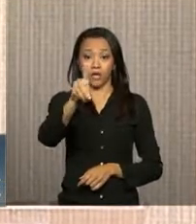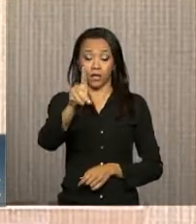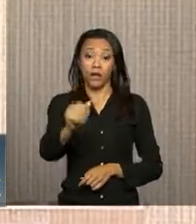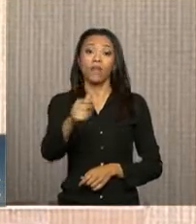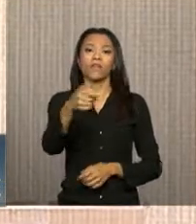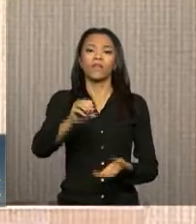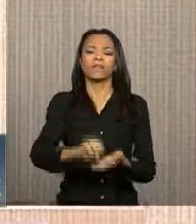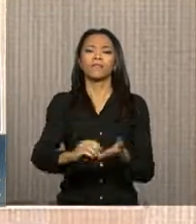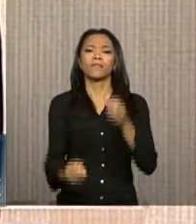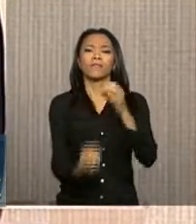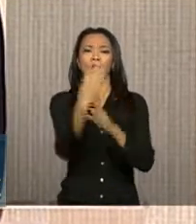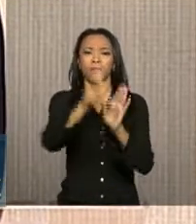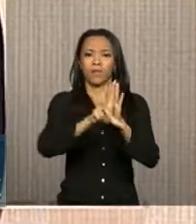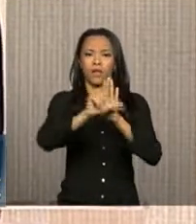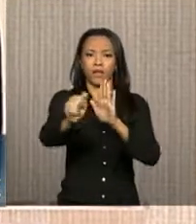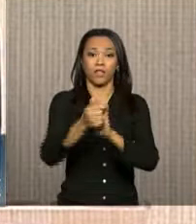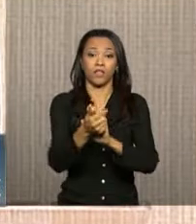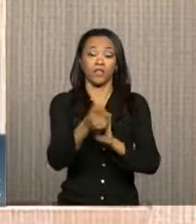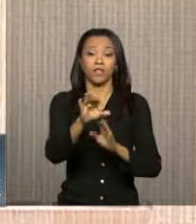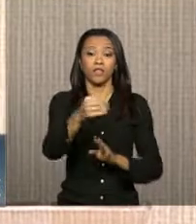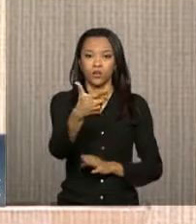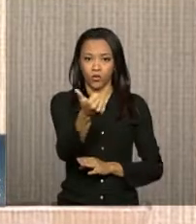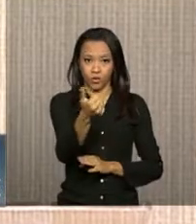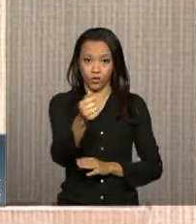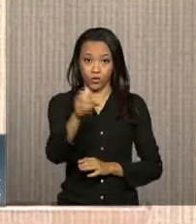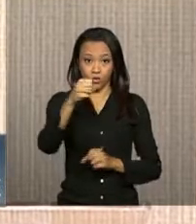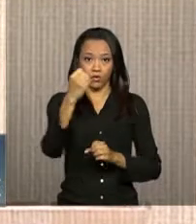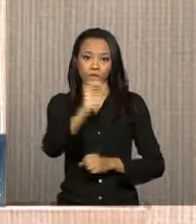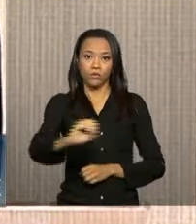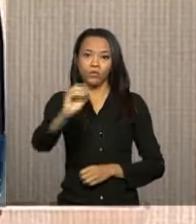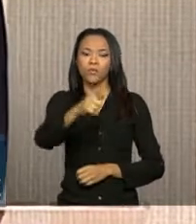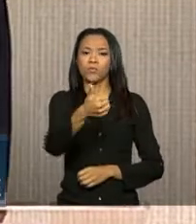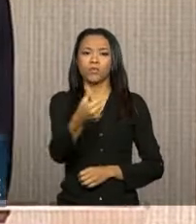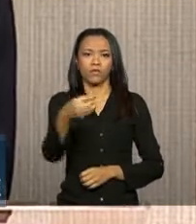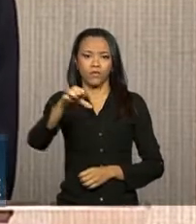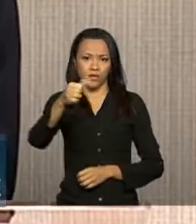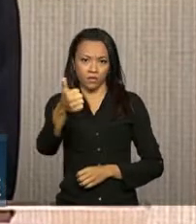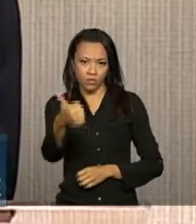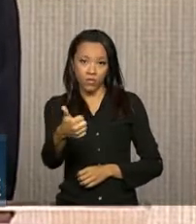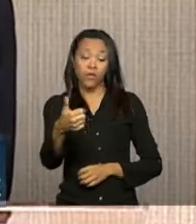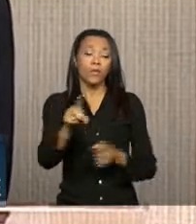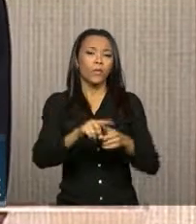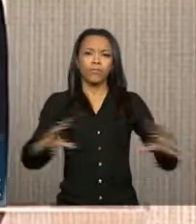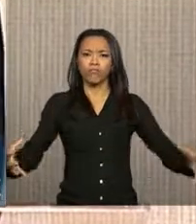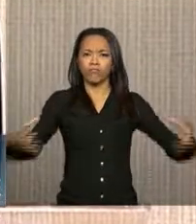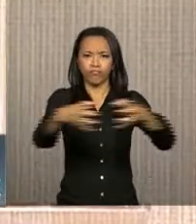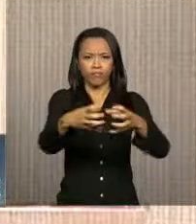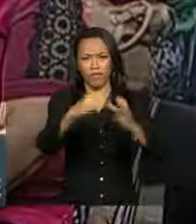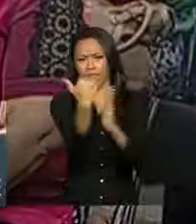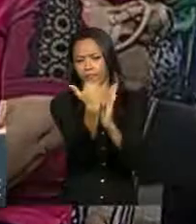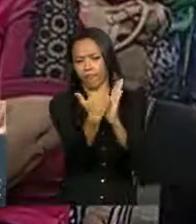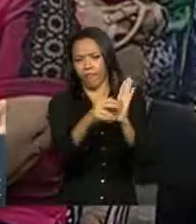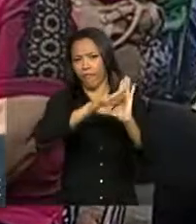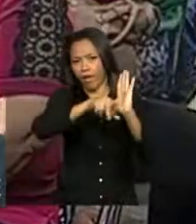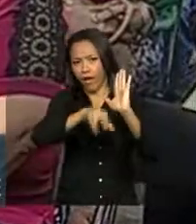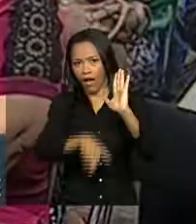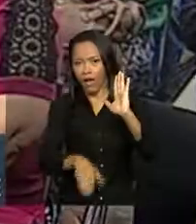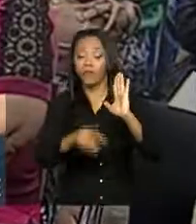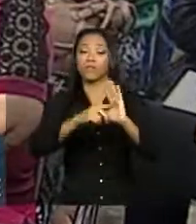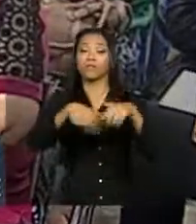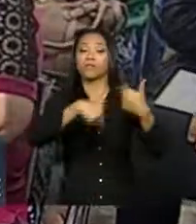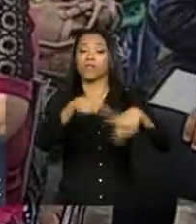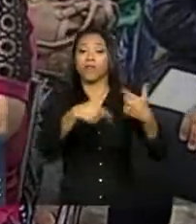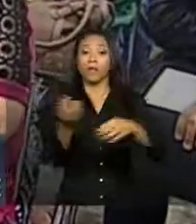8242 de 12 de outubro de 1991 e integra o conjunto de atribuições da presidência da